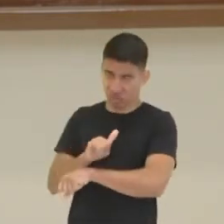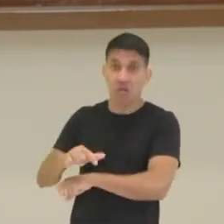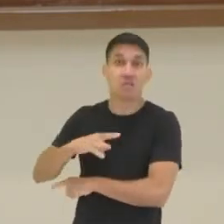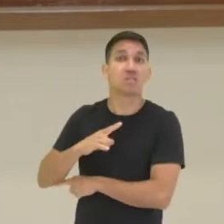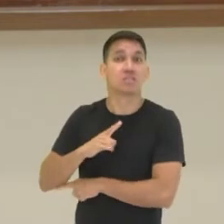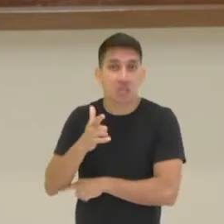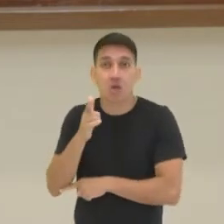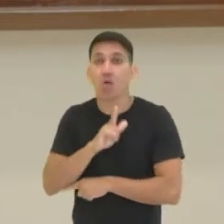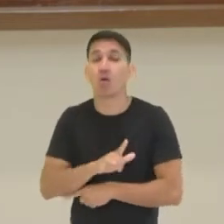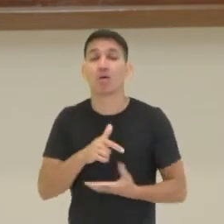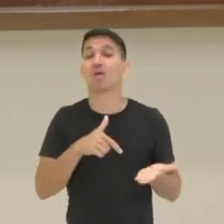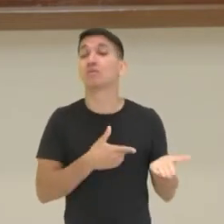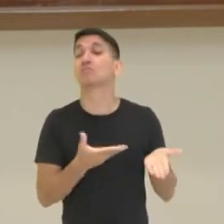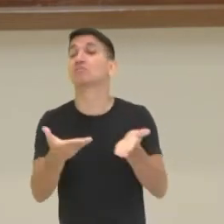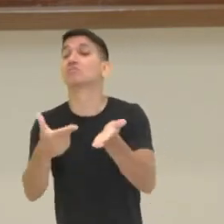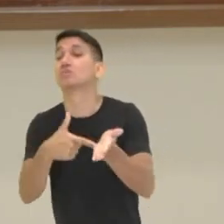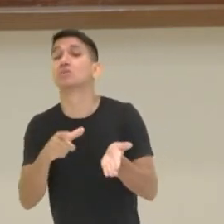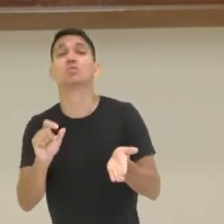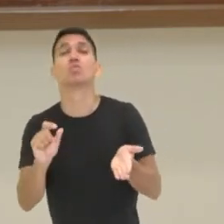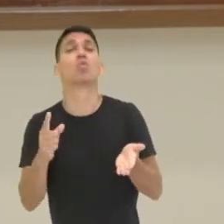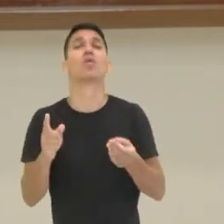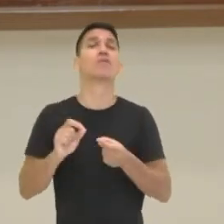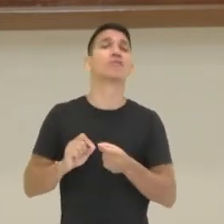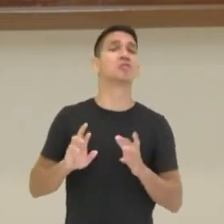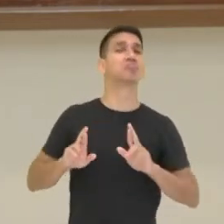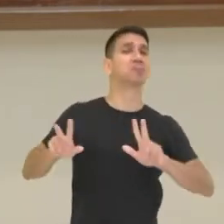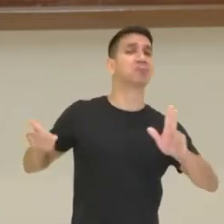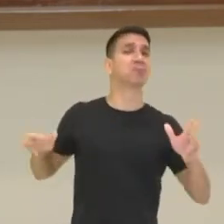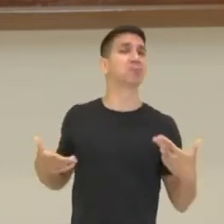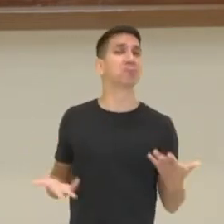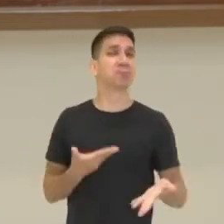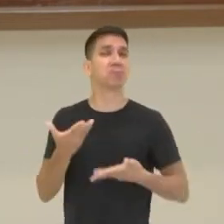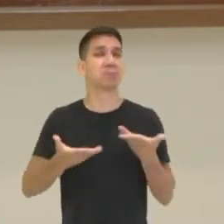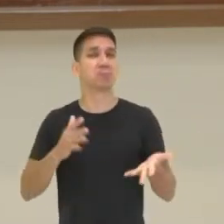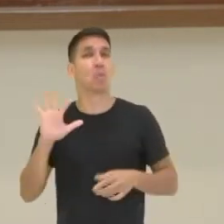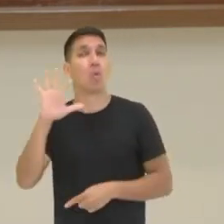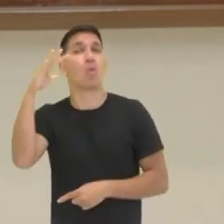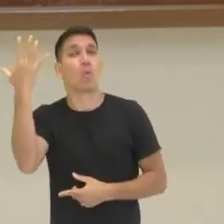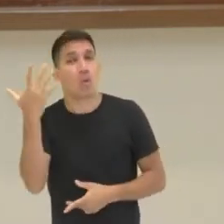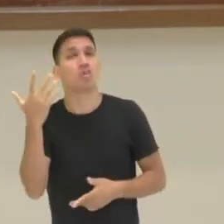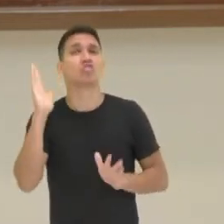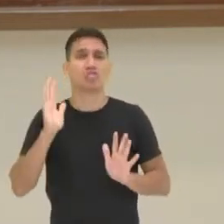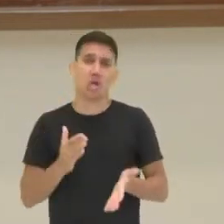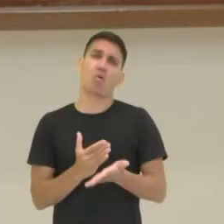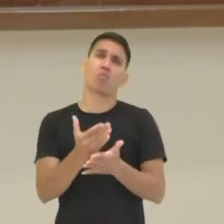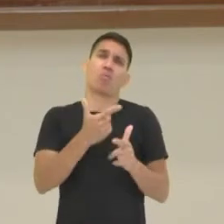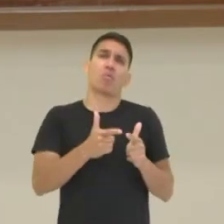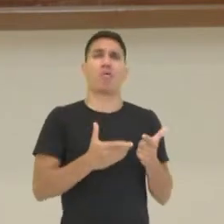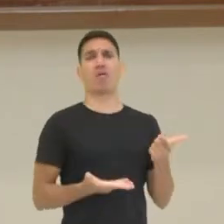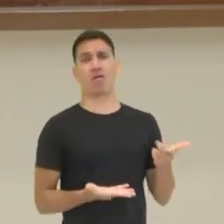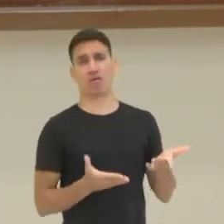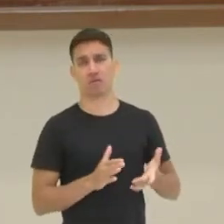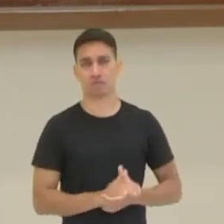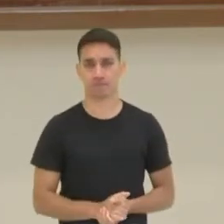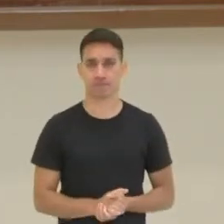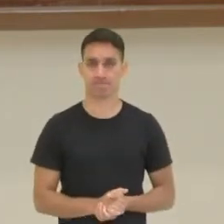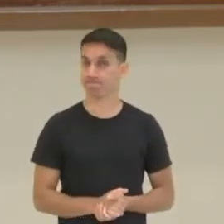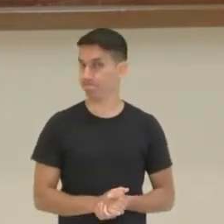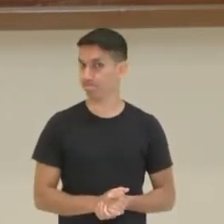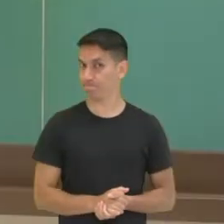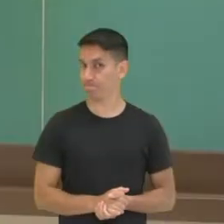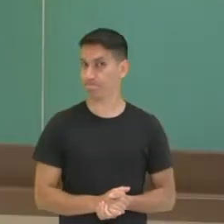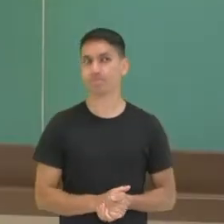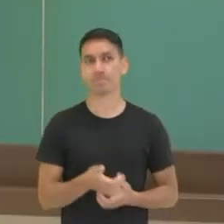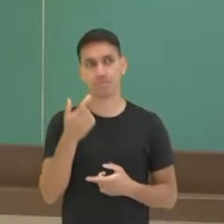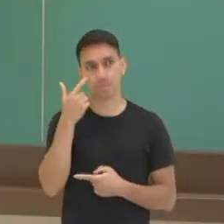forma de mediar essa situação para tentar solucionar um conflito estabelecido aí diante disso? Então, aqui